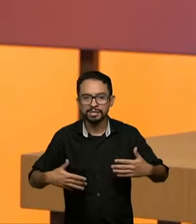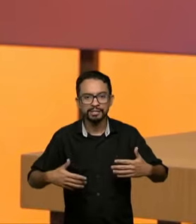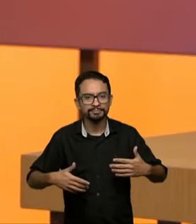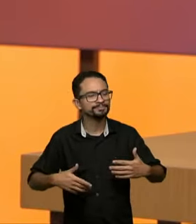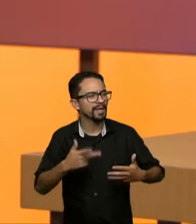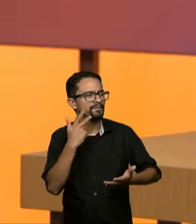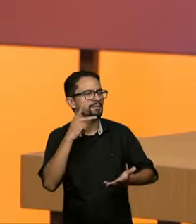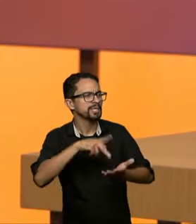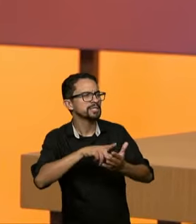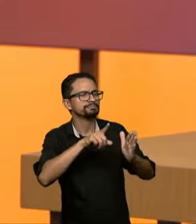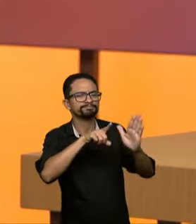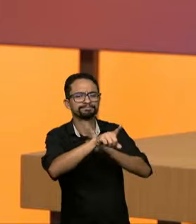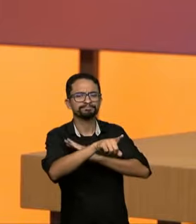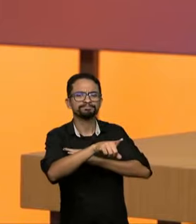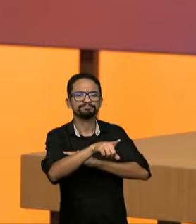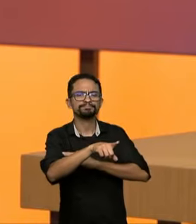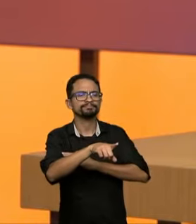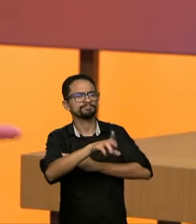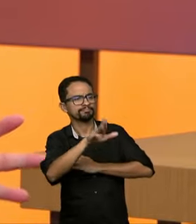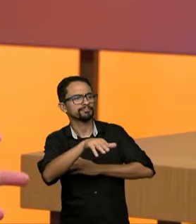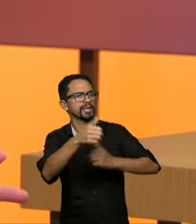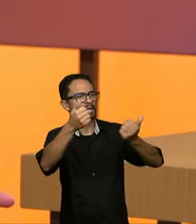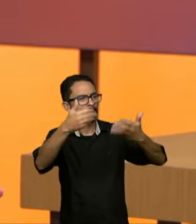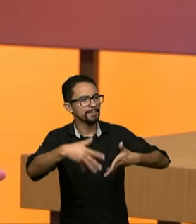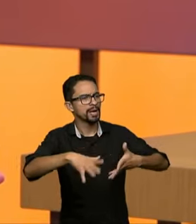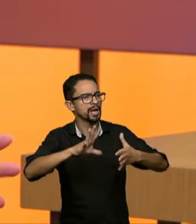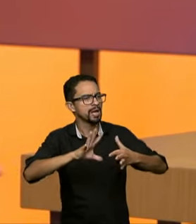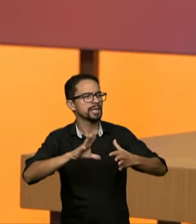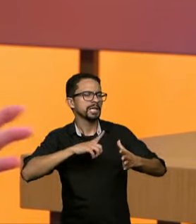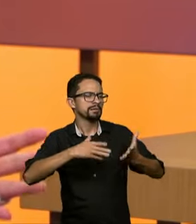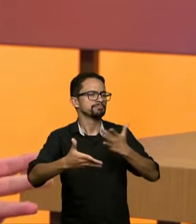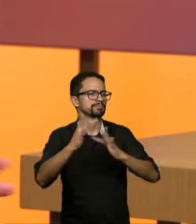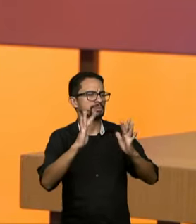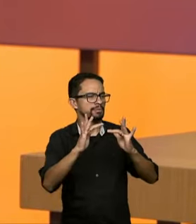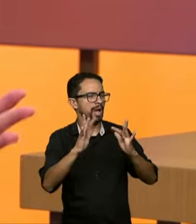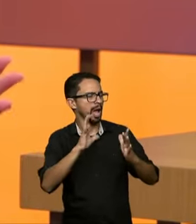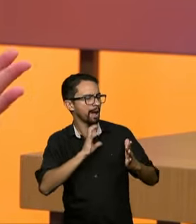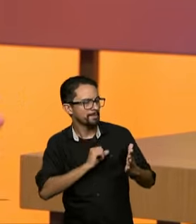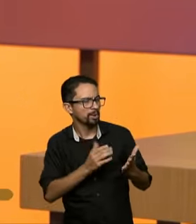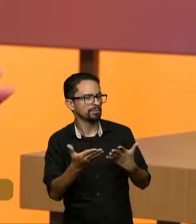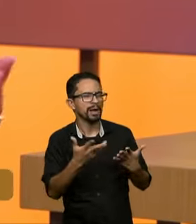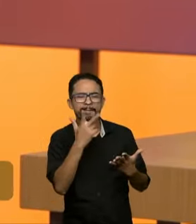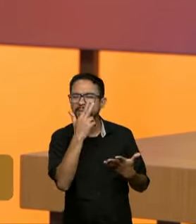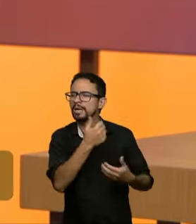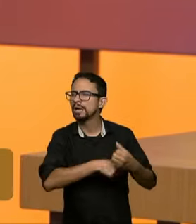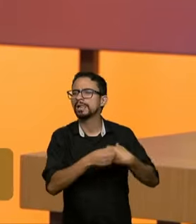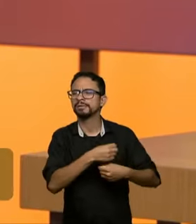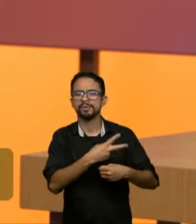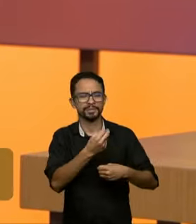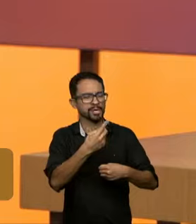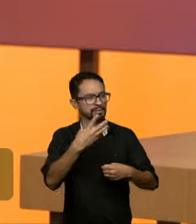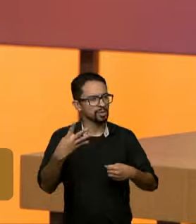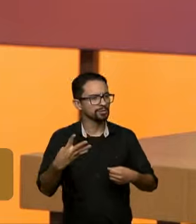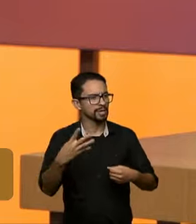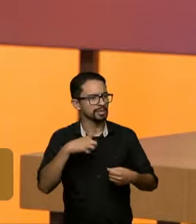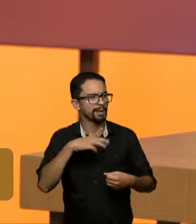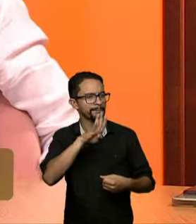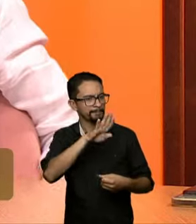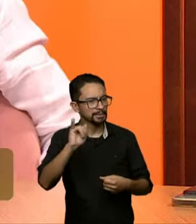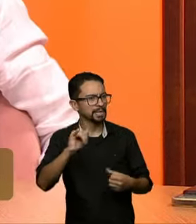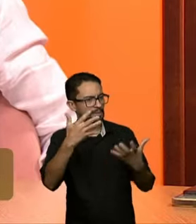gente tem que falar, Alessandra, porque você mesmo falou, a gente tá falando de relações amorosas, assim, uhum. Você assumiu, acho que foi em 2014, sim, a sua bissexualidade, que uhum. Eu